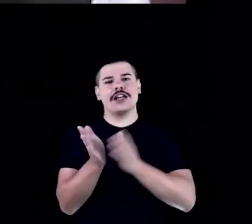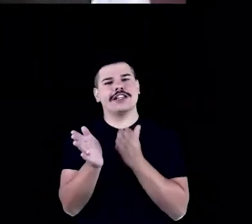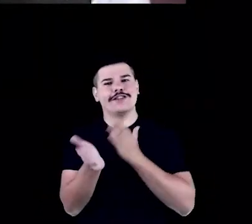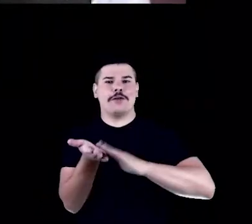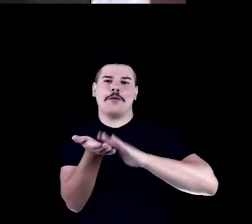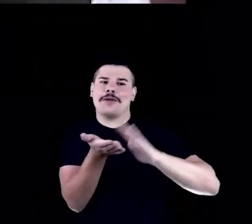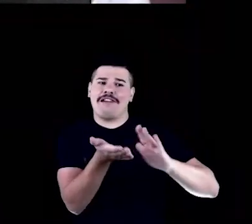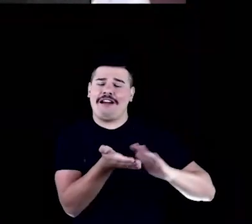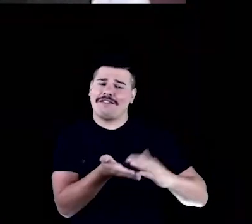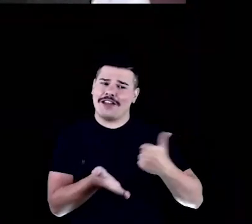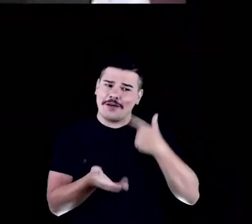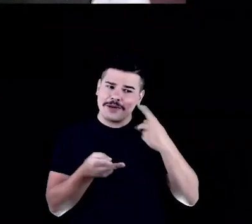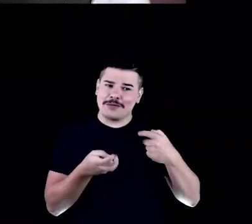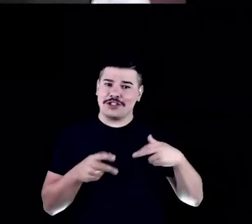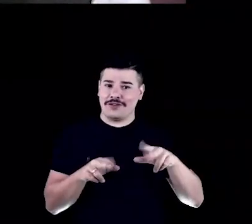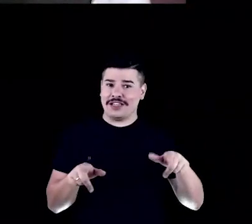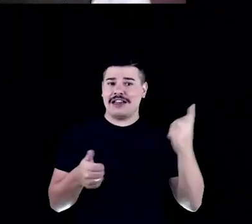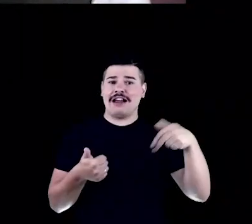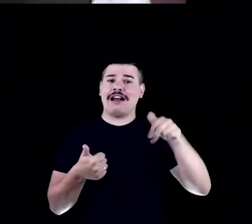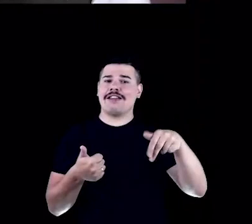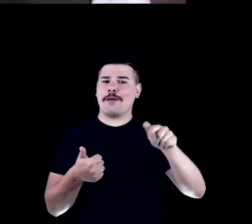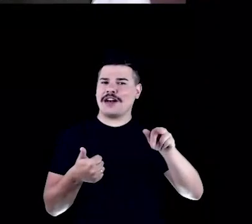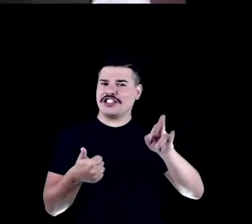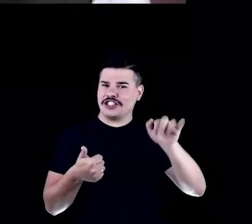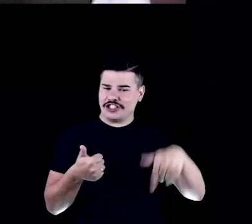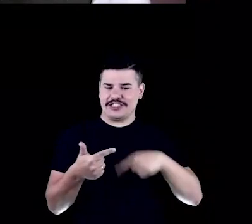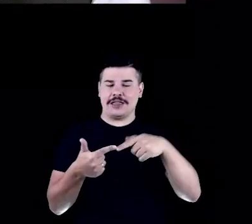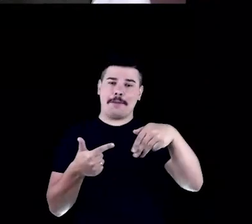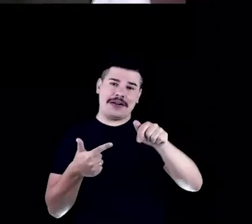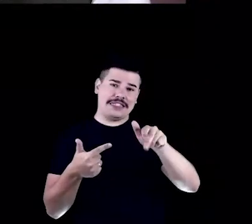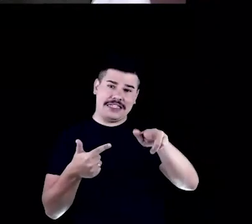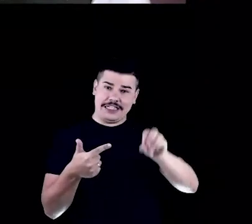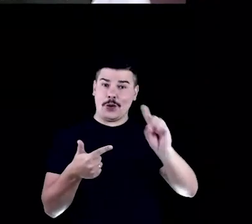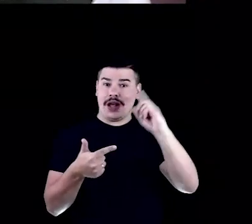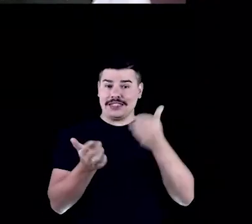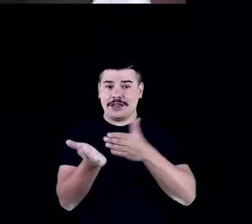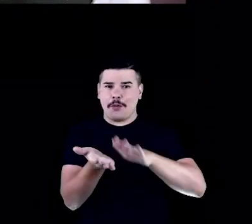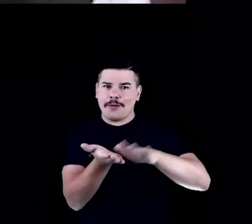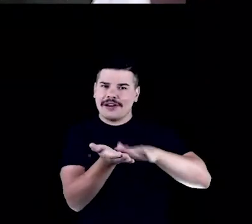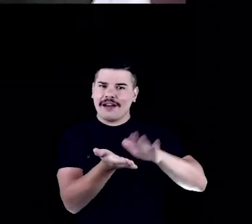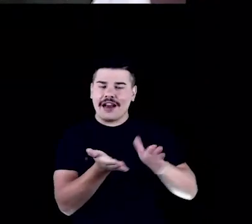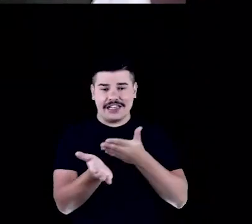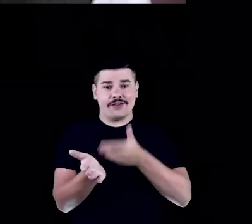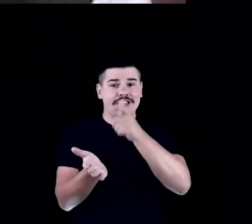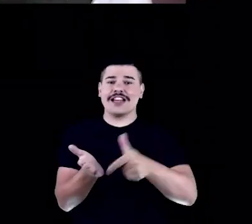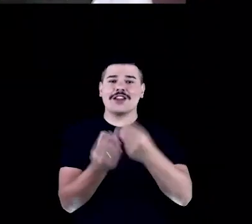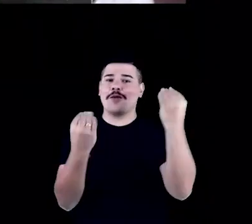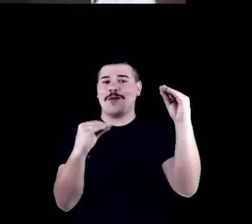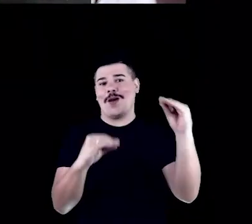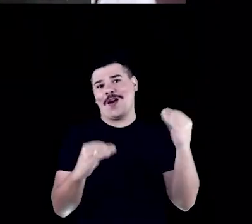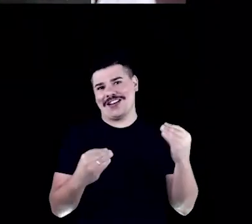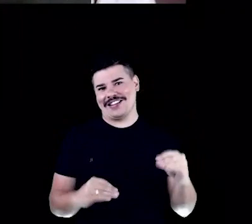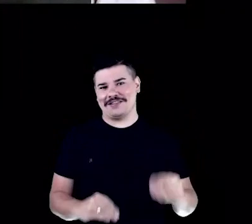até o exemplo que eu ouço, assim, a Ana Martins Marques, o Marcelino Freire, mesmo antes de publicarem livros, eles eram